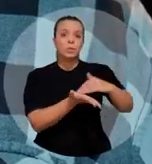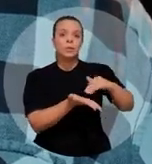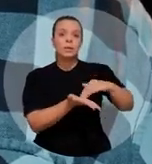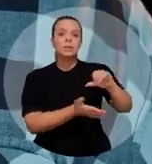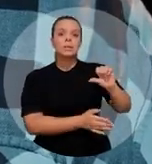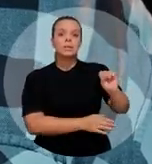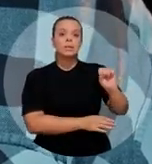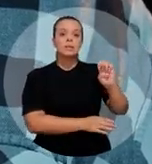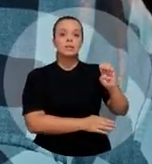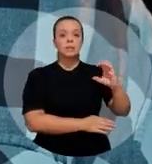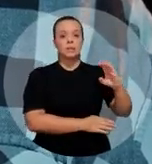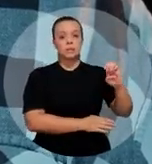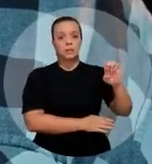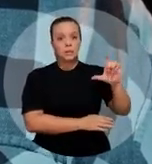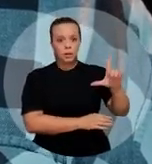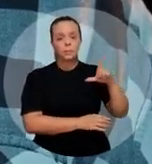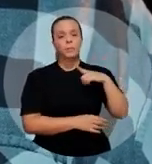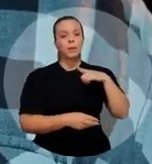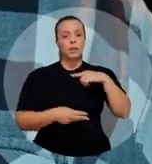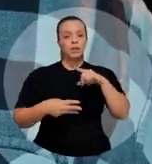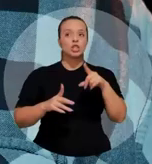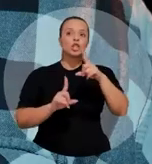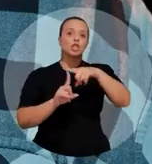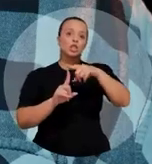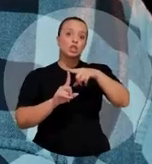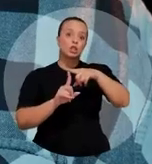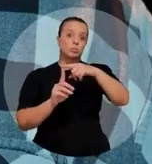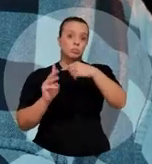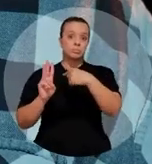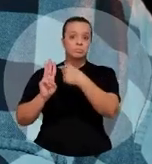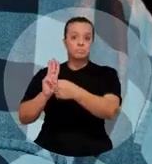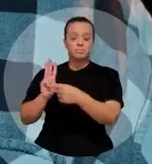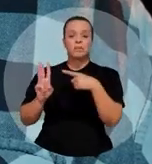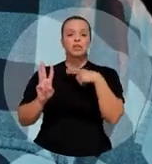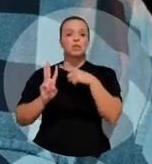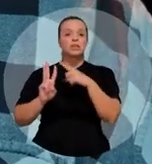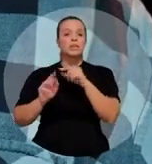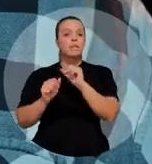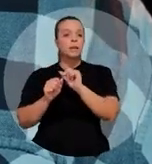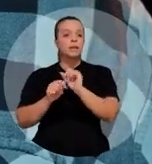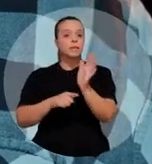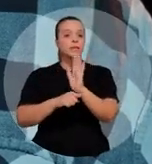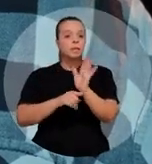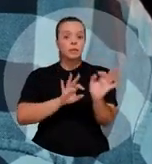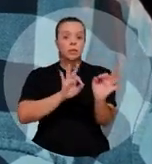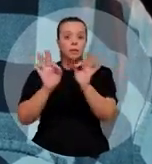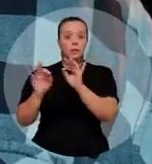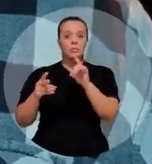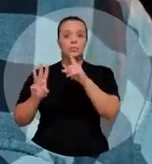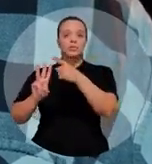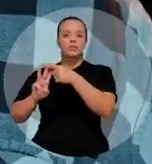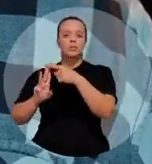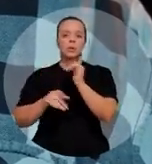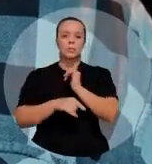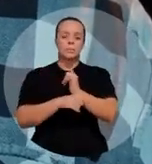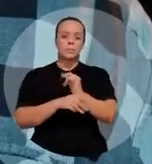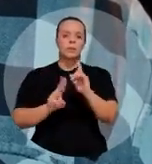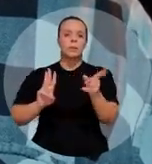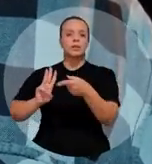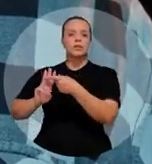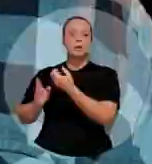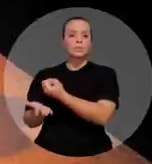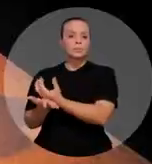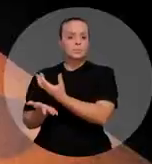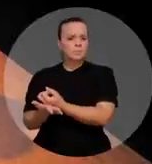né? E tinha 3 categorias. Tinha animação, tinha documentário e tinha